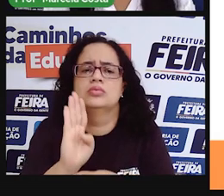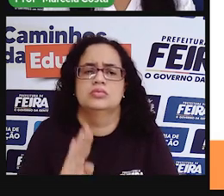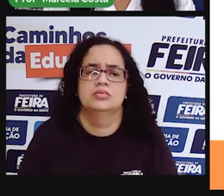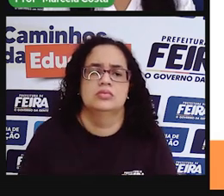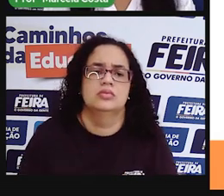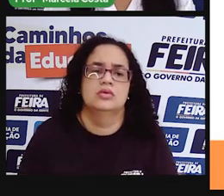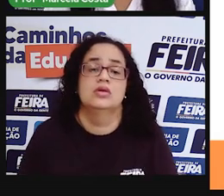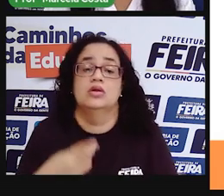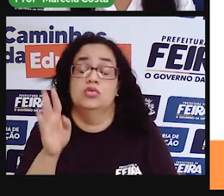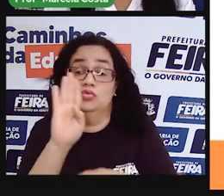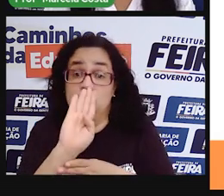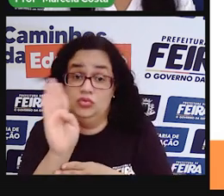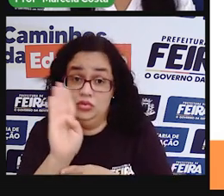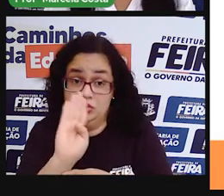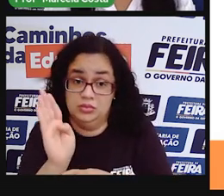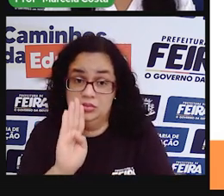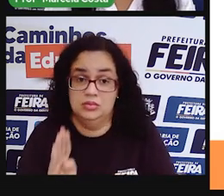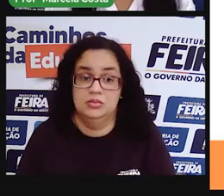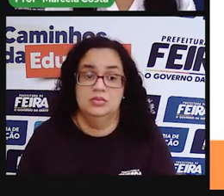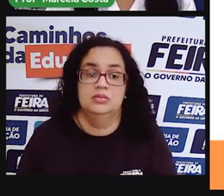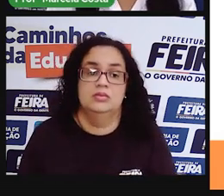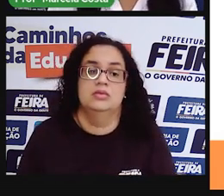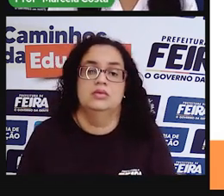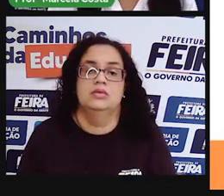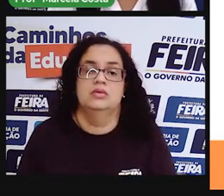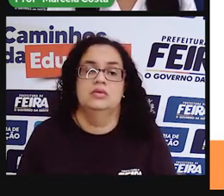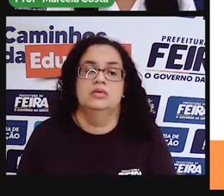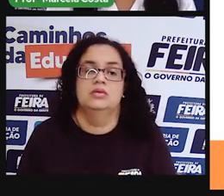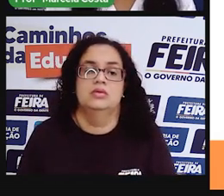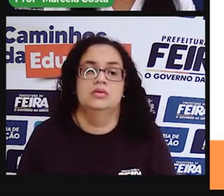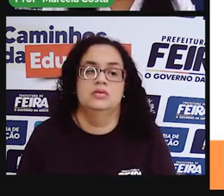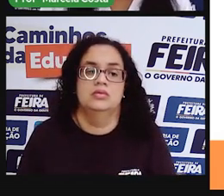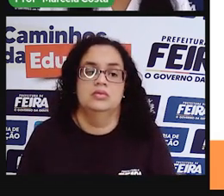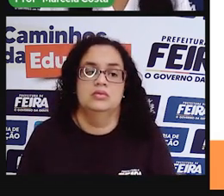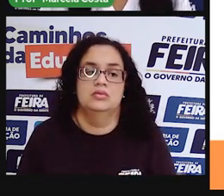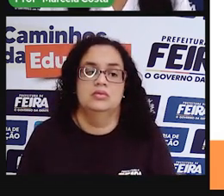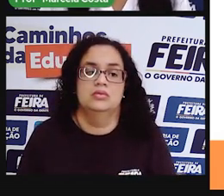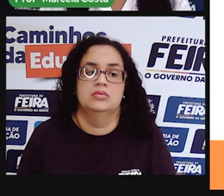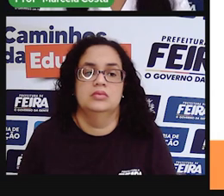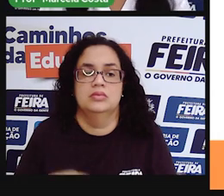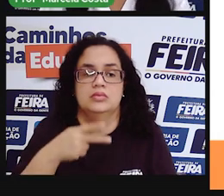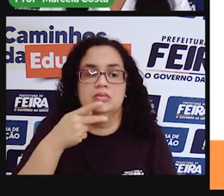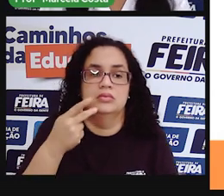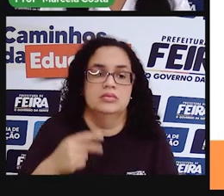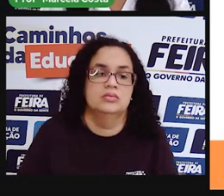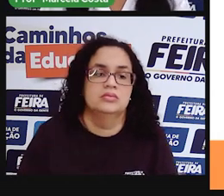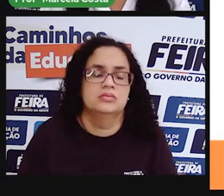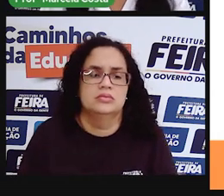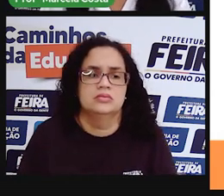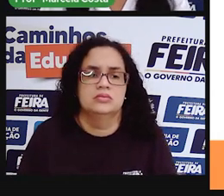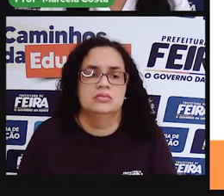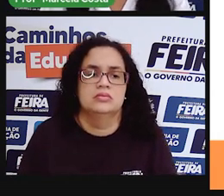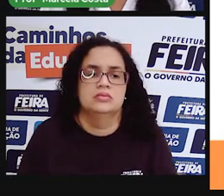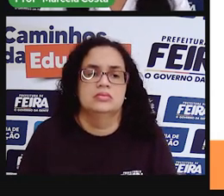O nome desse filme, olha o que, que a coroa está representando. Quem é que usa a coroa?